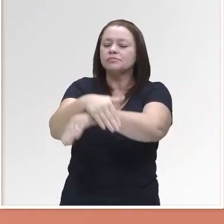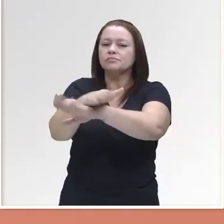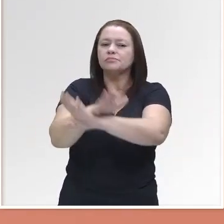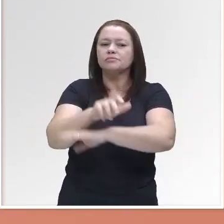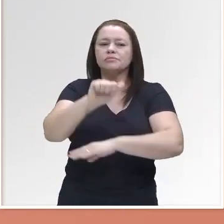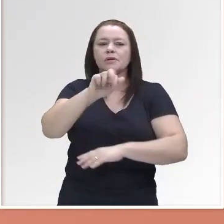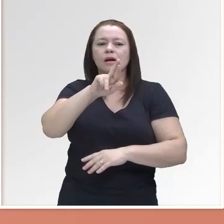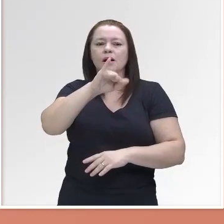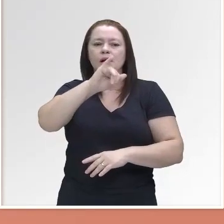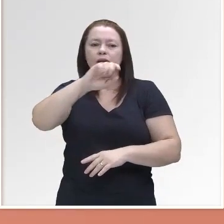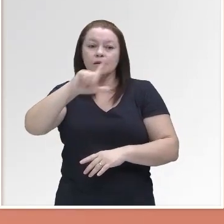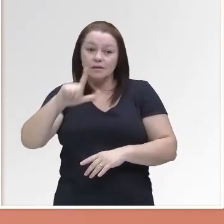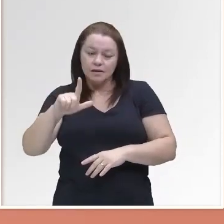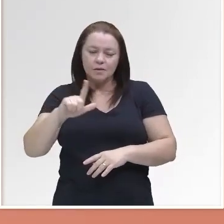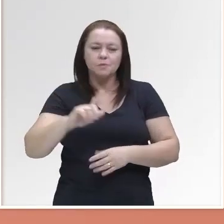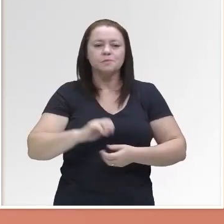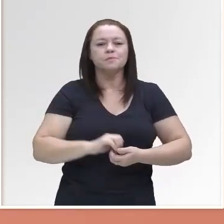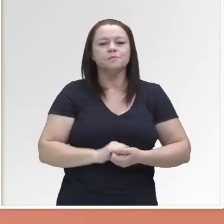Ariel.